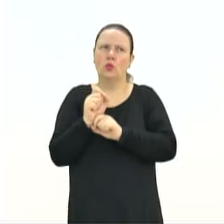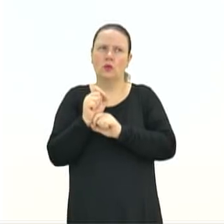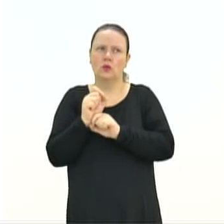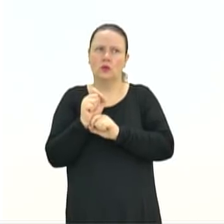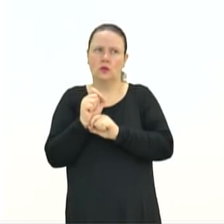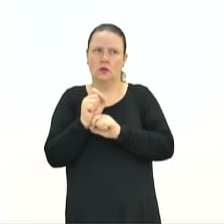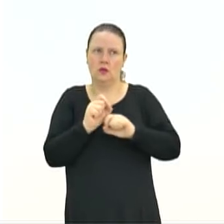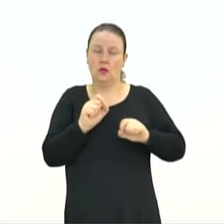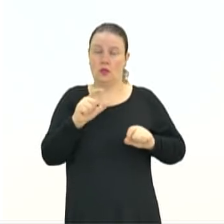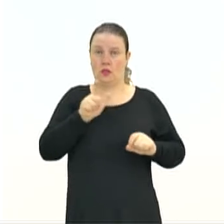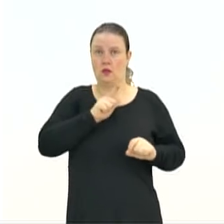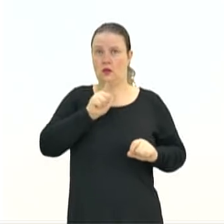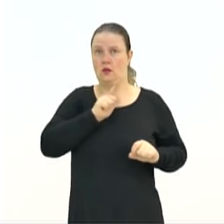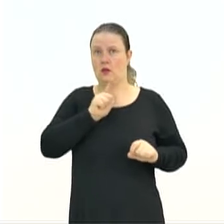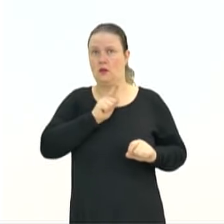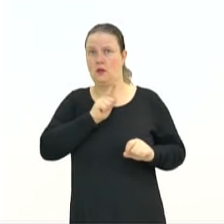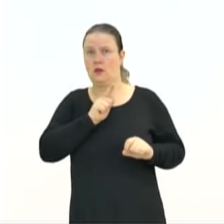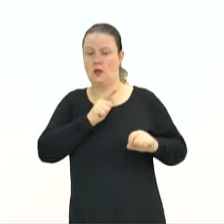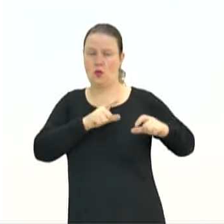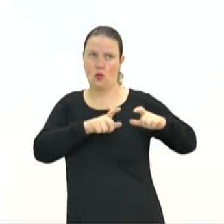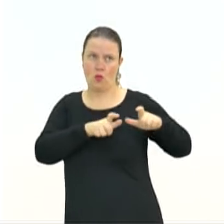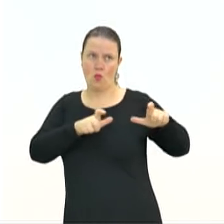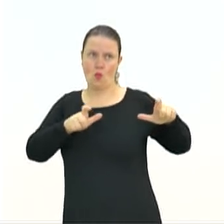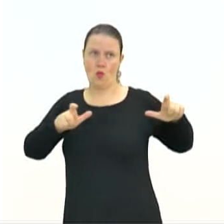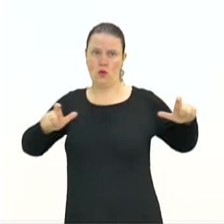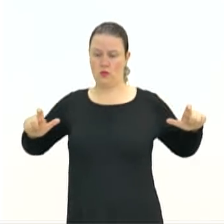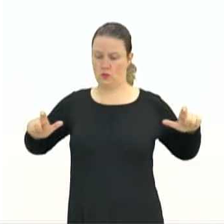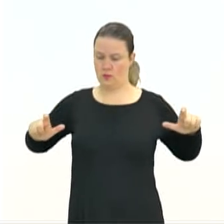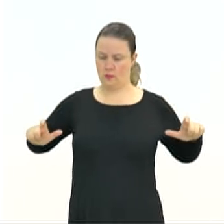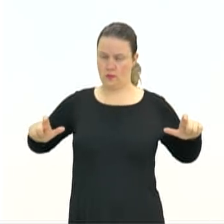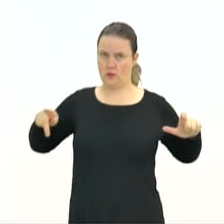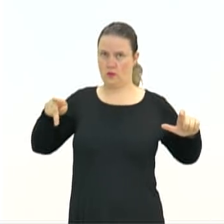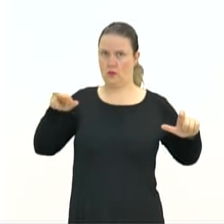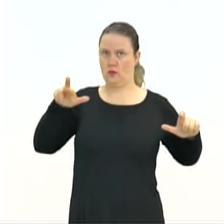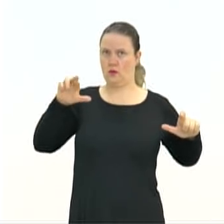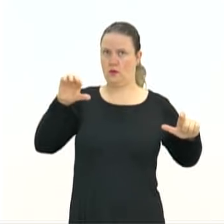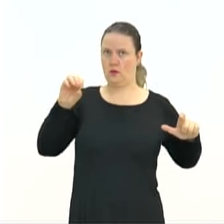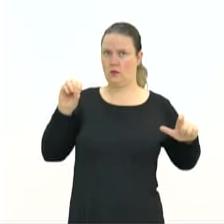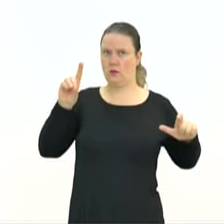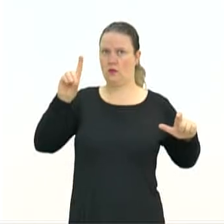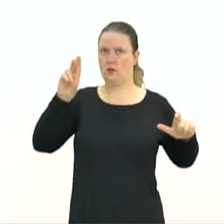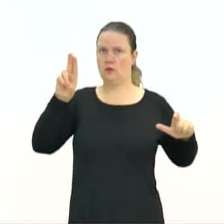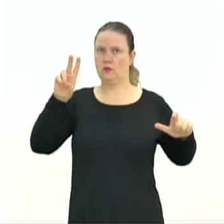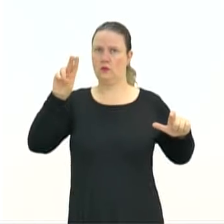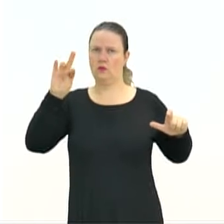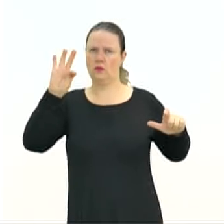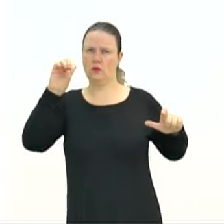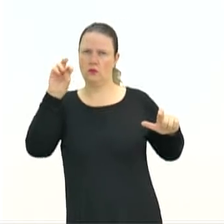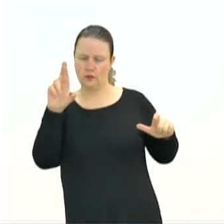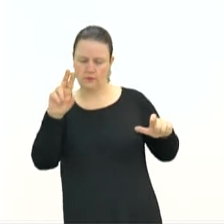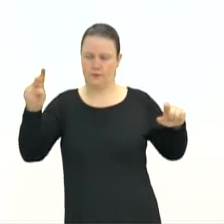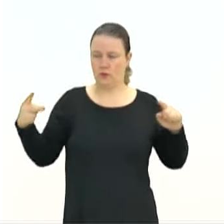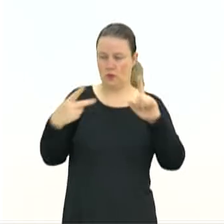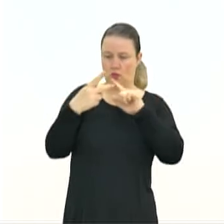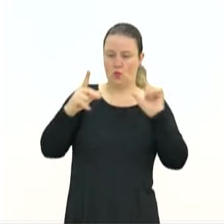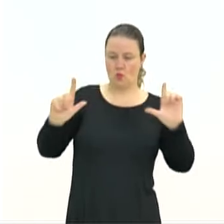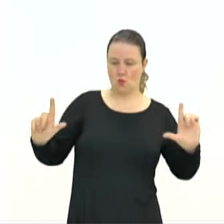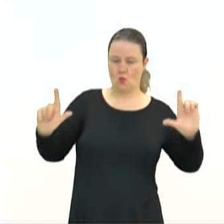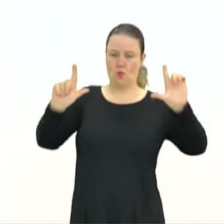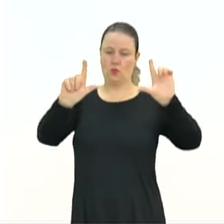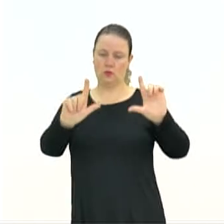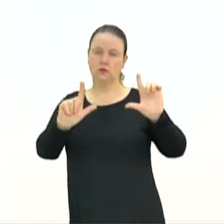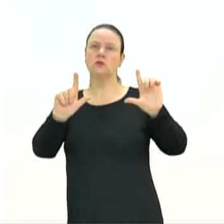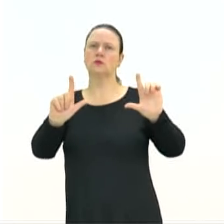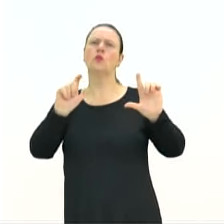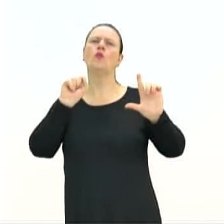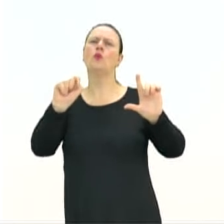falava de cadeia alimentar, a gente sempre começava pelo produtor. Então tá aqui, ó, nível trófico 1, o nosso produtor. O segundo degrau da nossa pirâmide